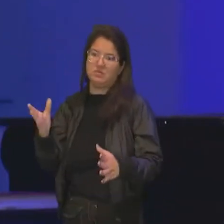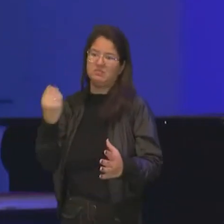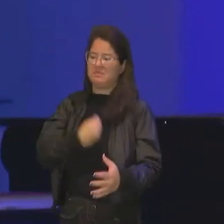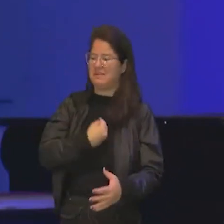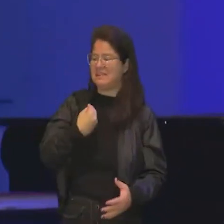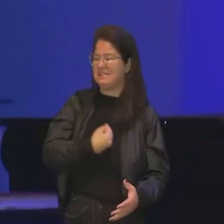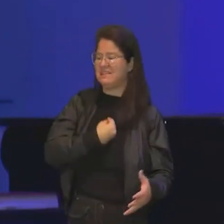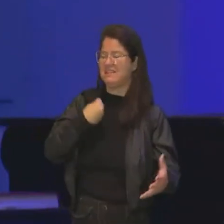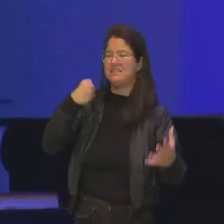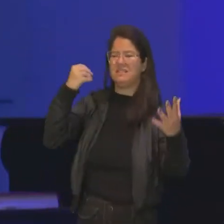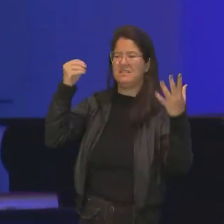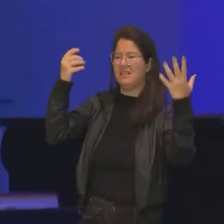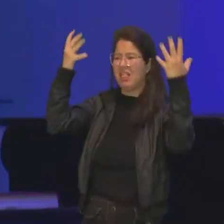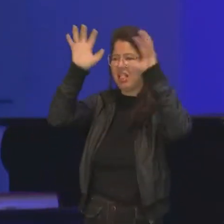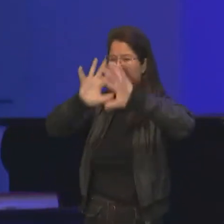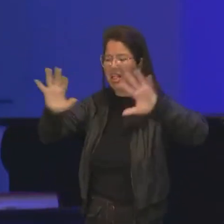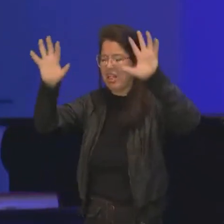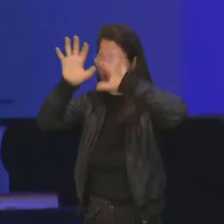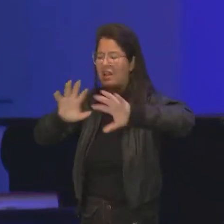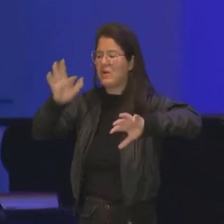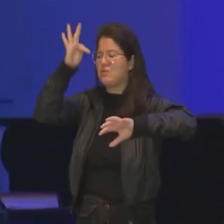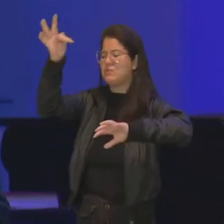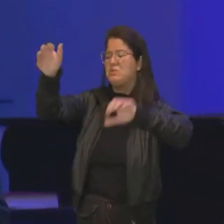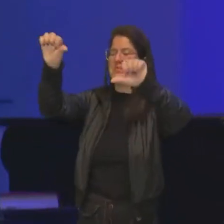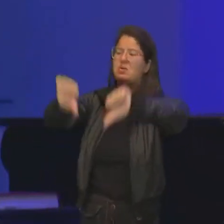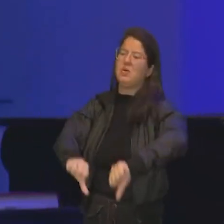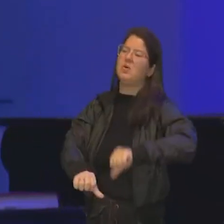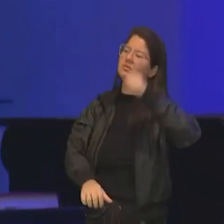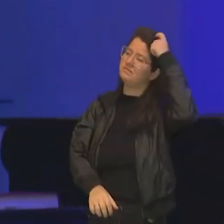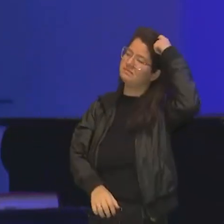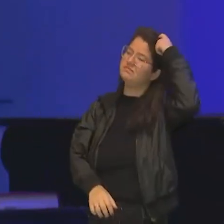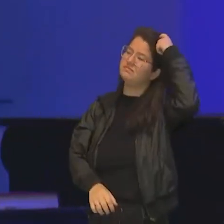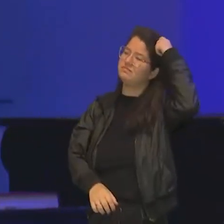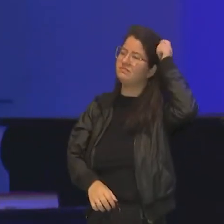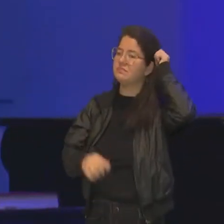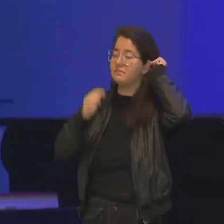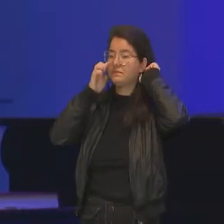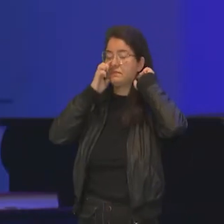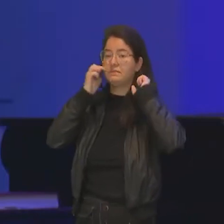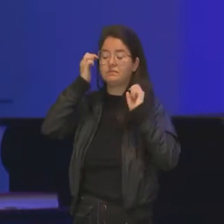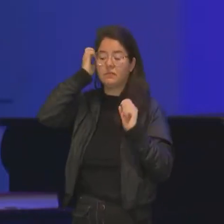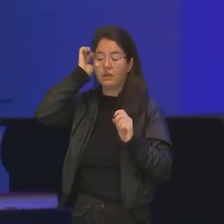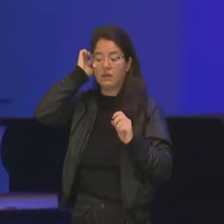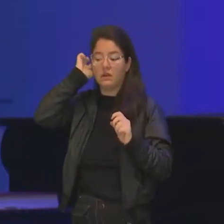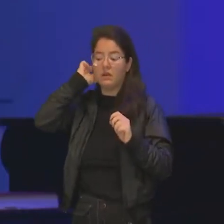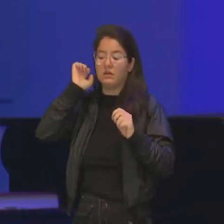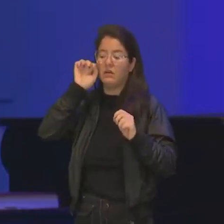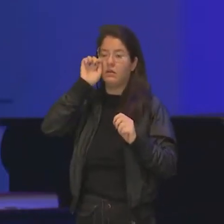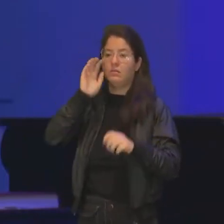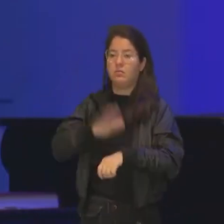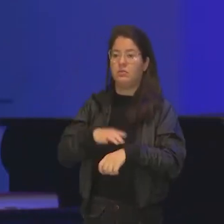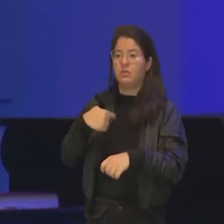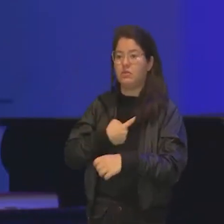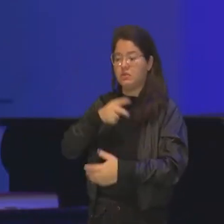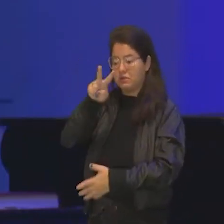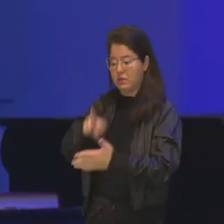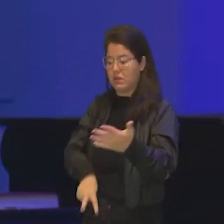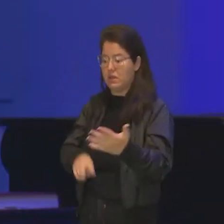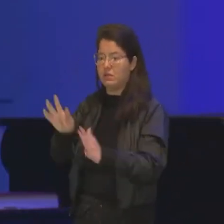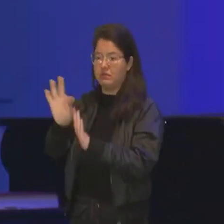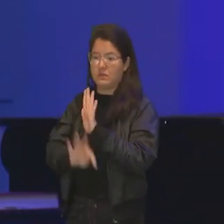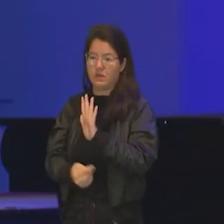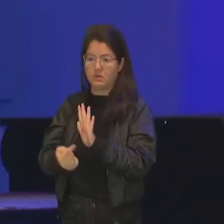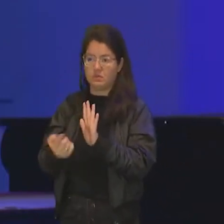obscuro, incerto, e o futuro mais ainda. Quando nós lemos os textos anteriores, vê o